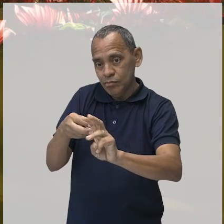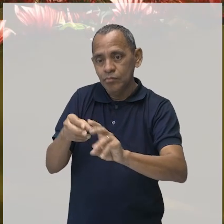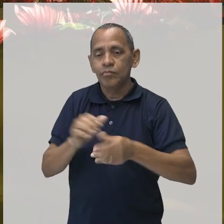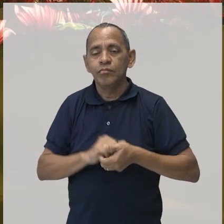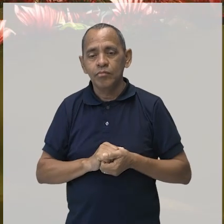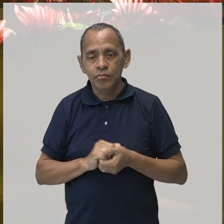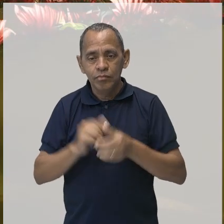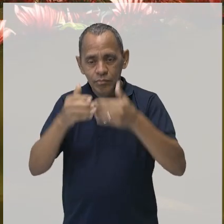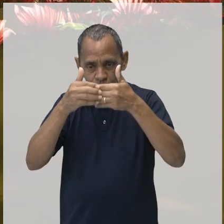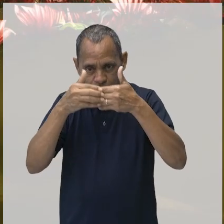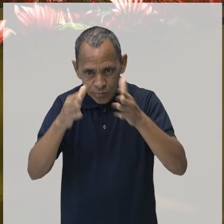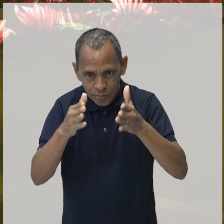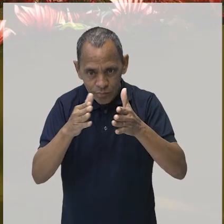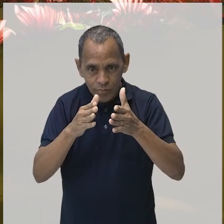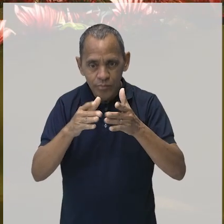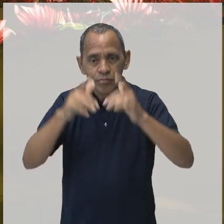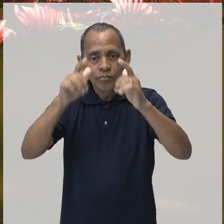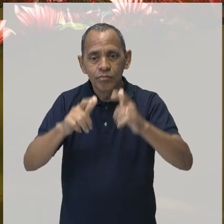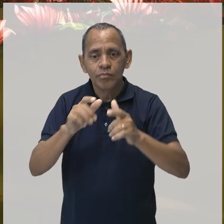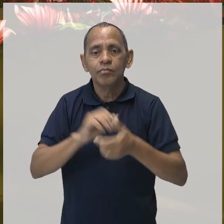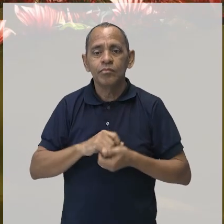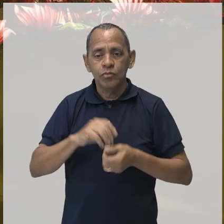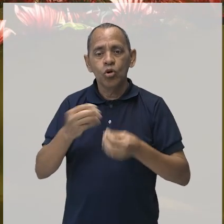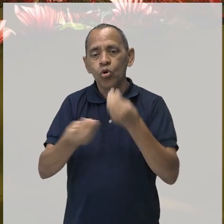mostrar para vocês como tudo aconteceu.